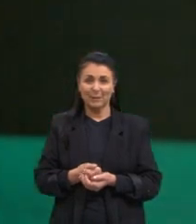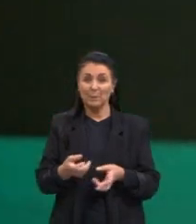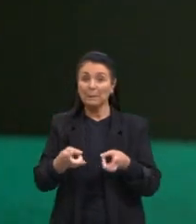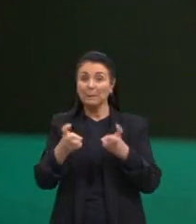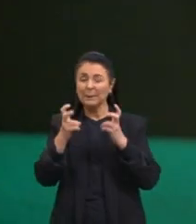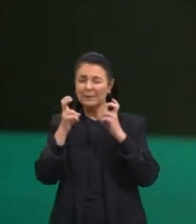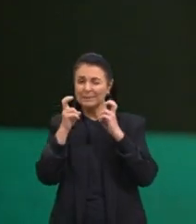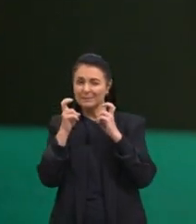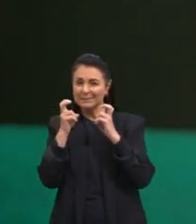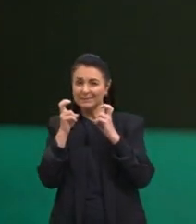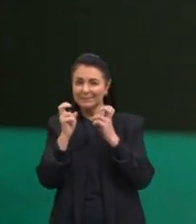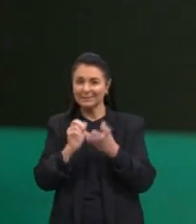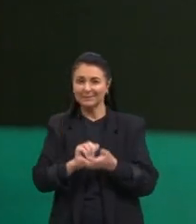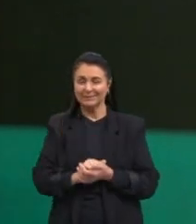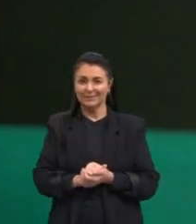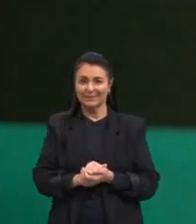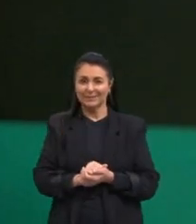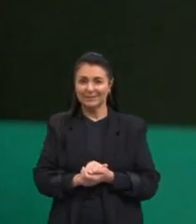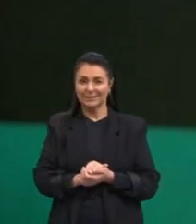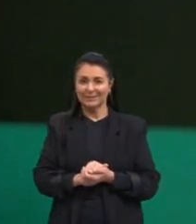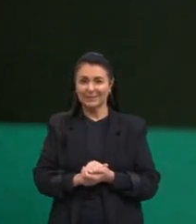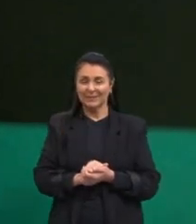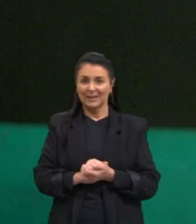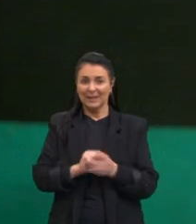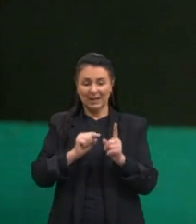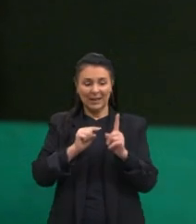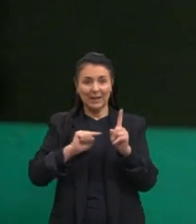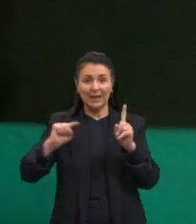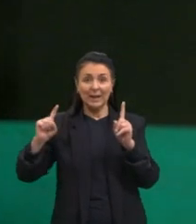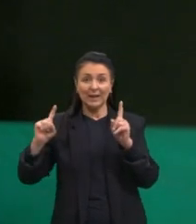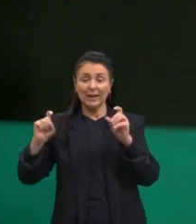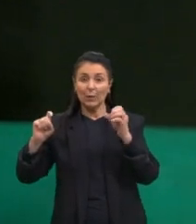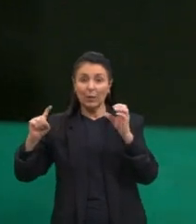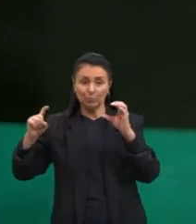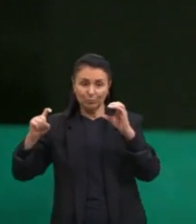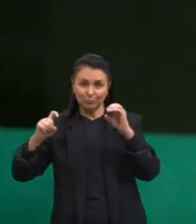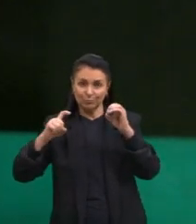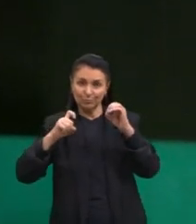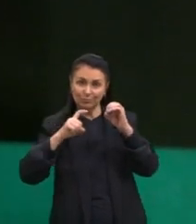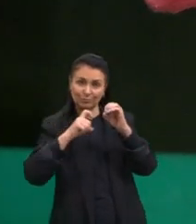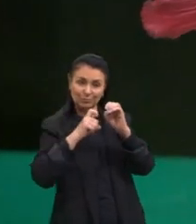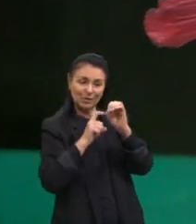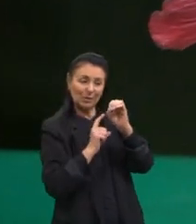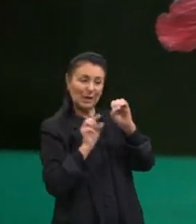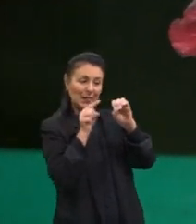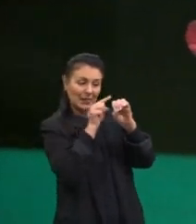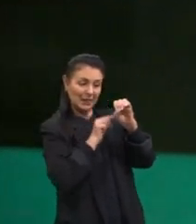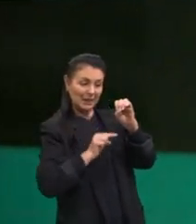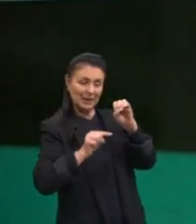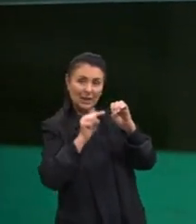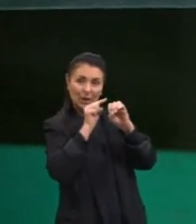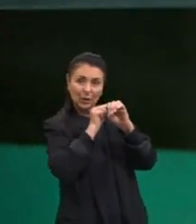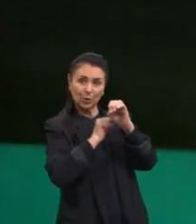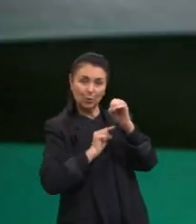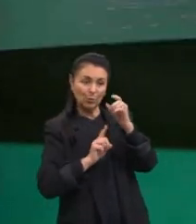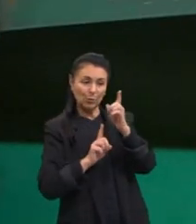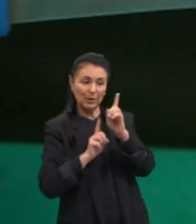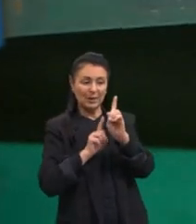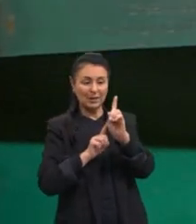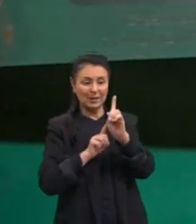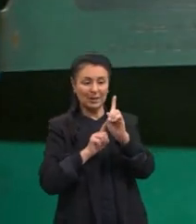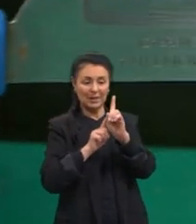ó aqui então grão de pólen ele é fertilizado no tubo polínico ele vai